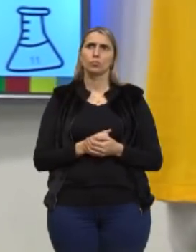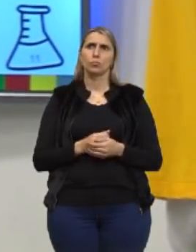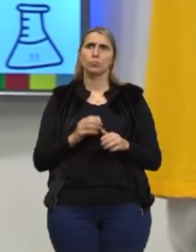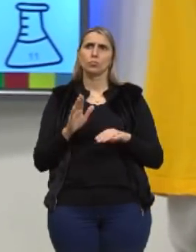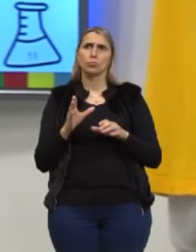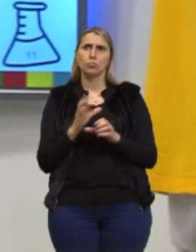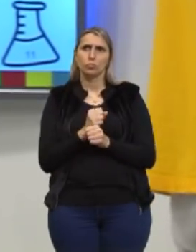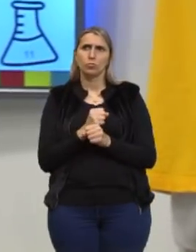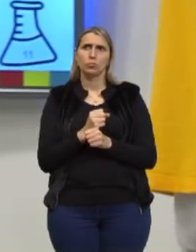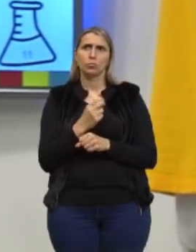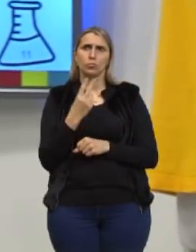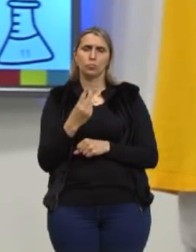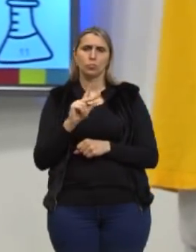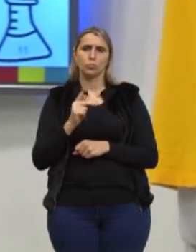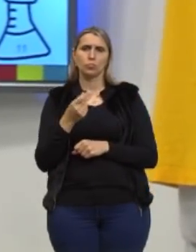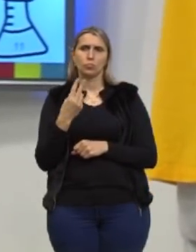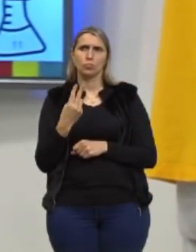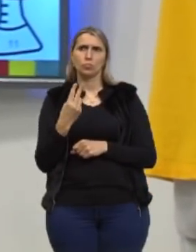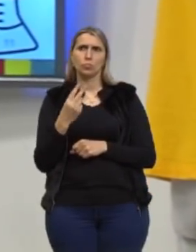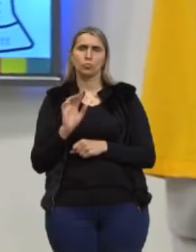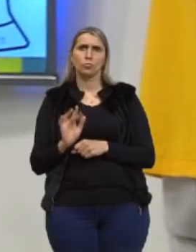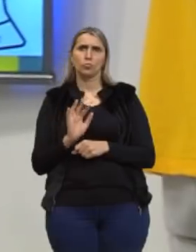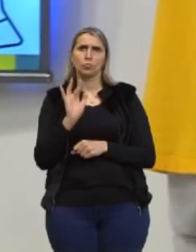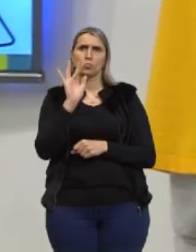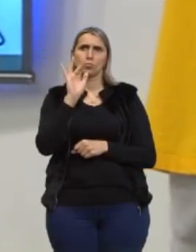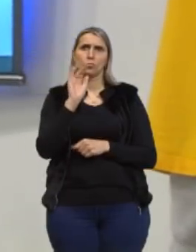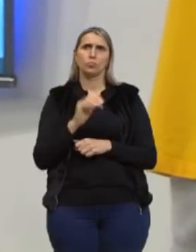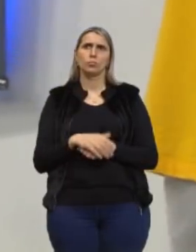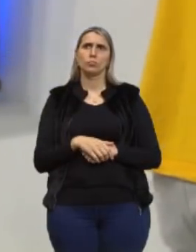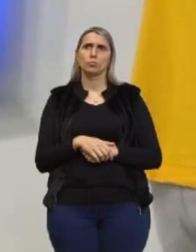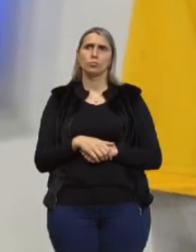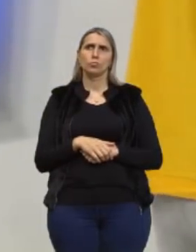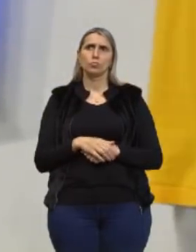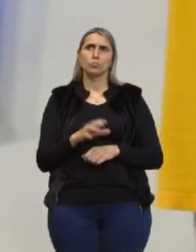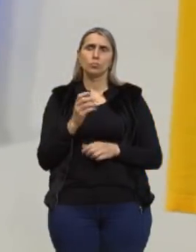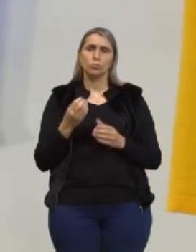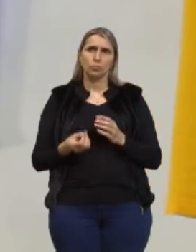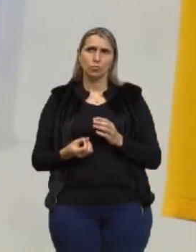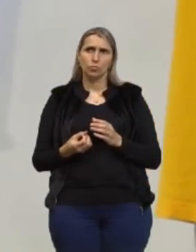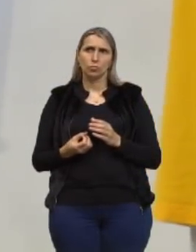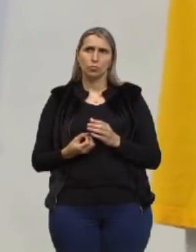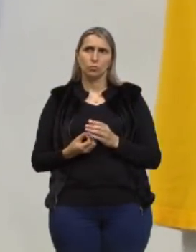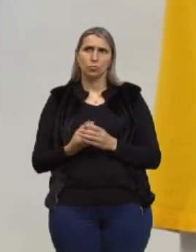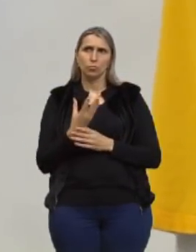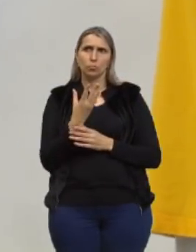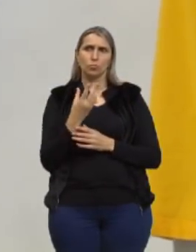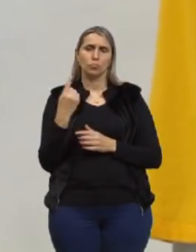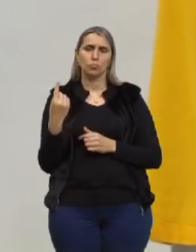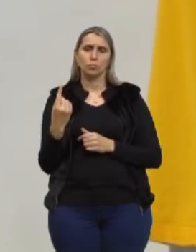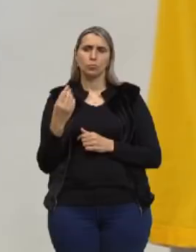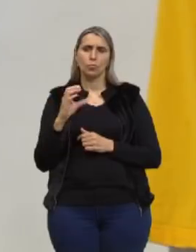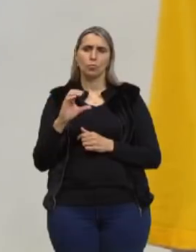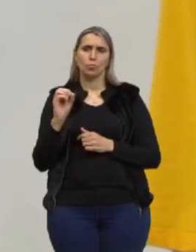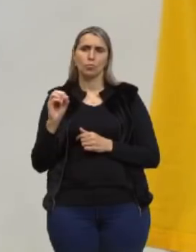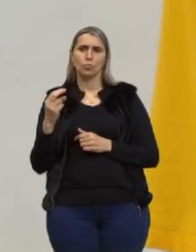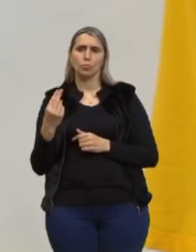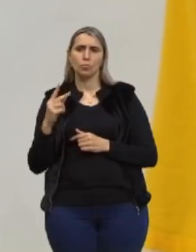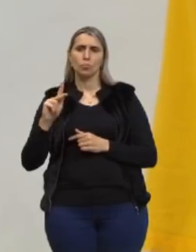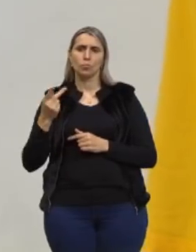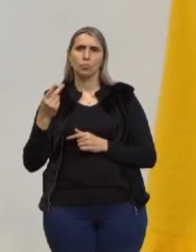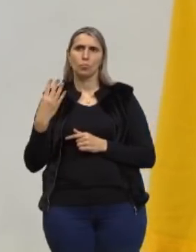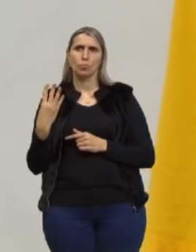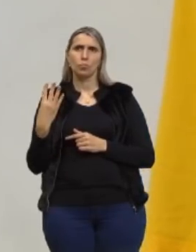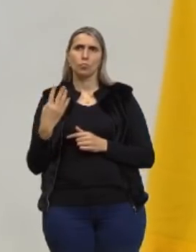e mais dois h2 gasoso tá chegando um c2